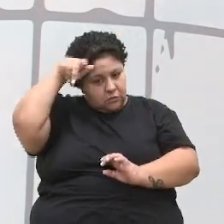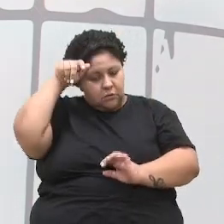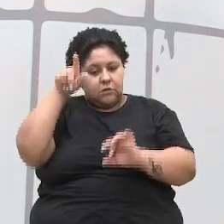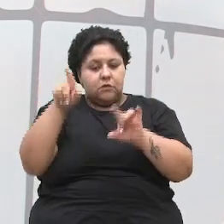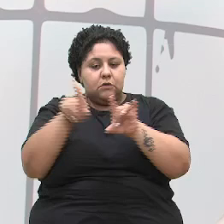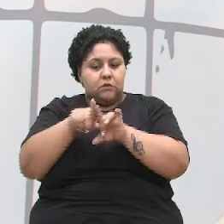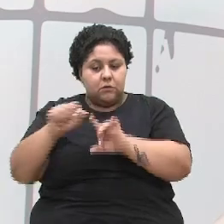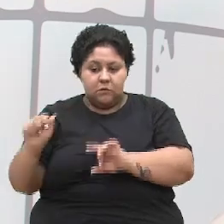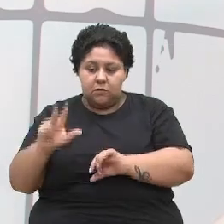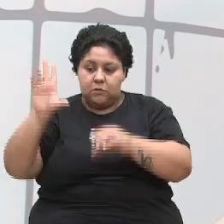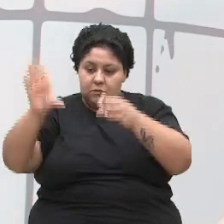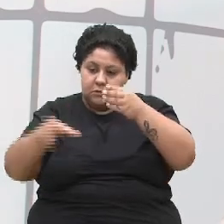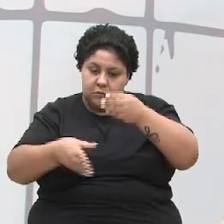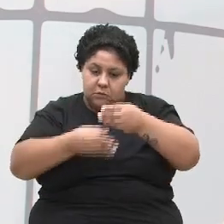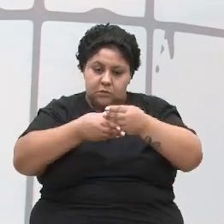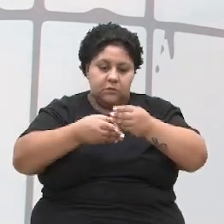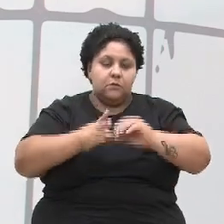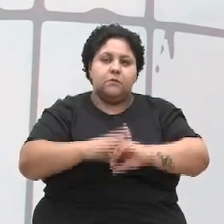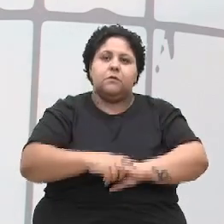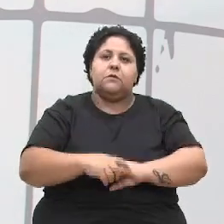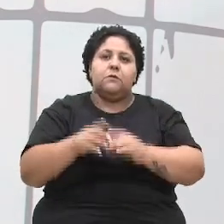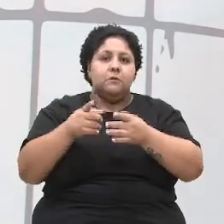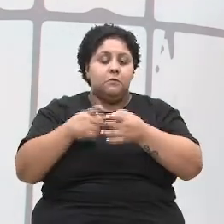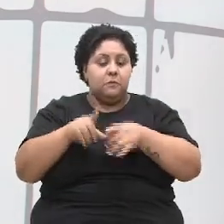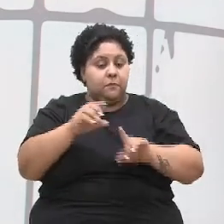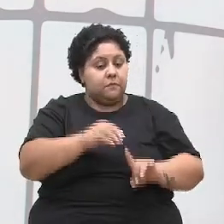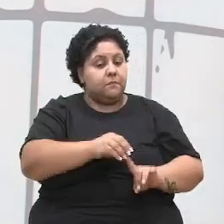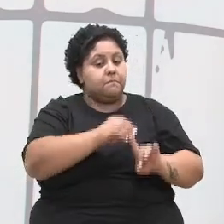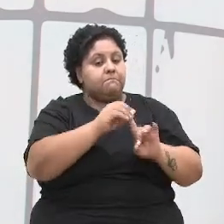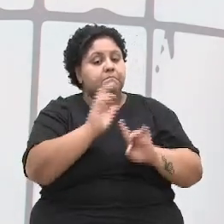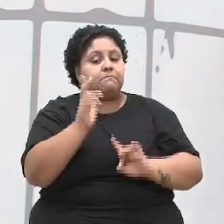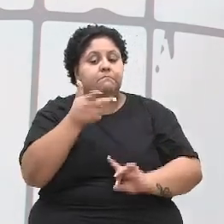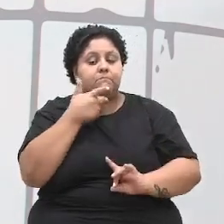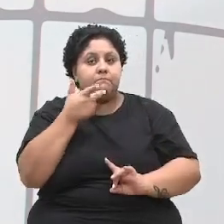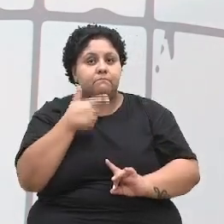emendas parlamentares, mas principalmente de dizer que se a gente